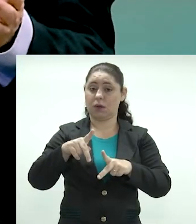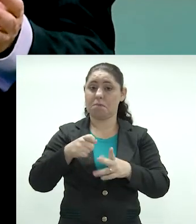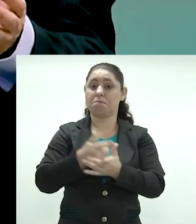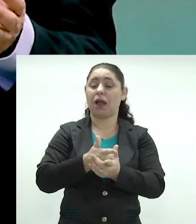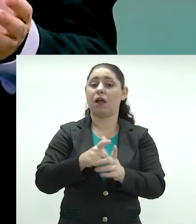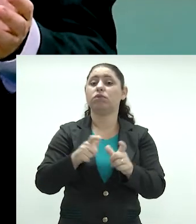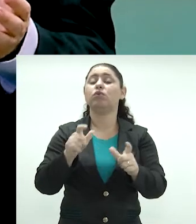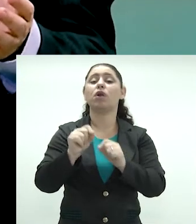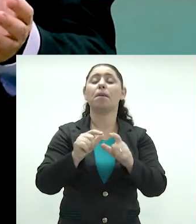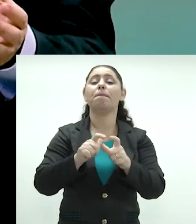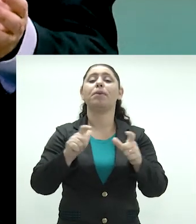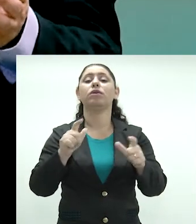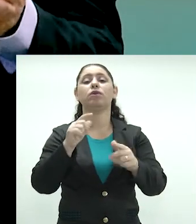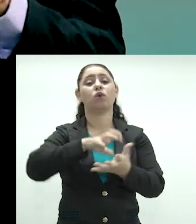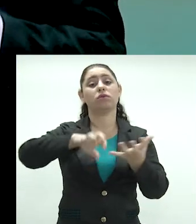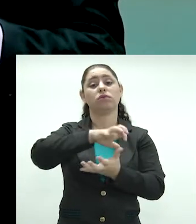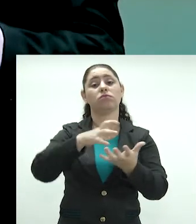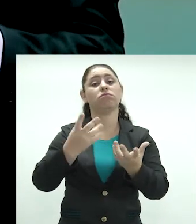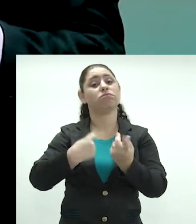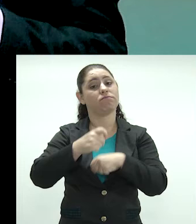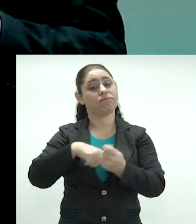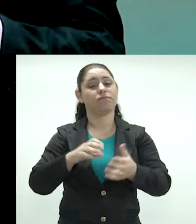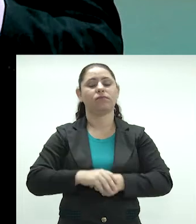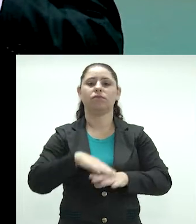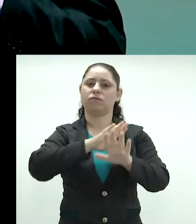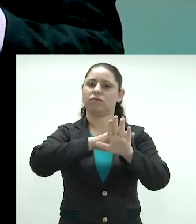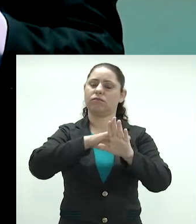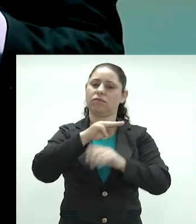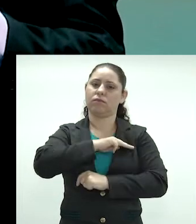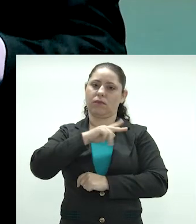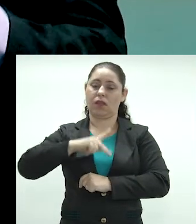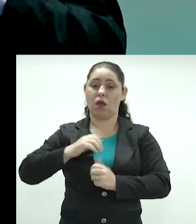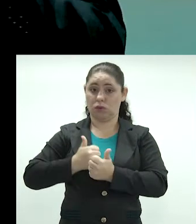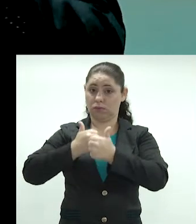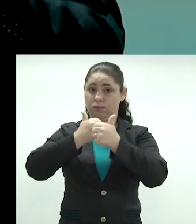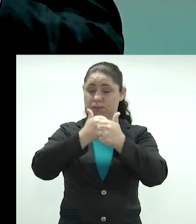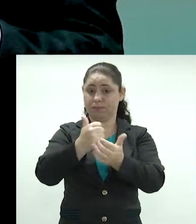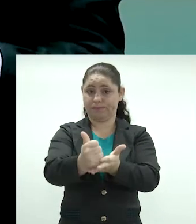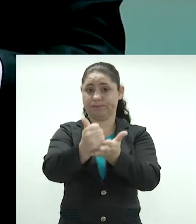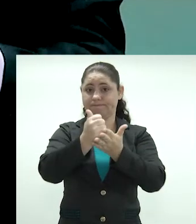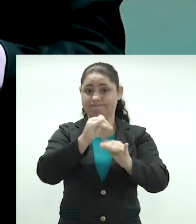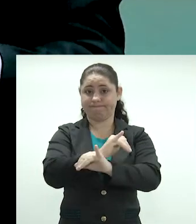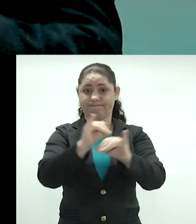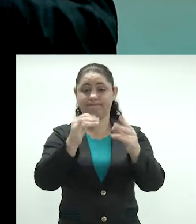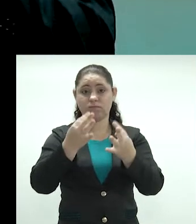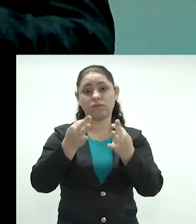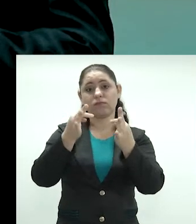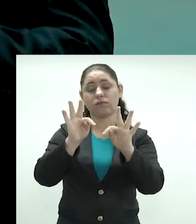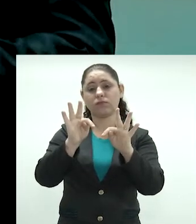preço maior também na questão da economia. O papel do Ministério Público é acompanhar, trazer informações